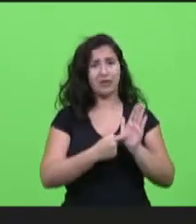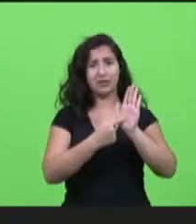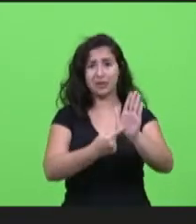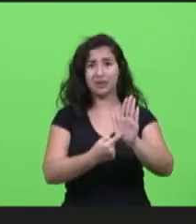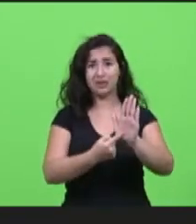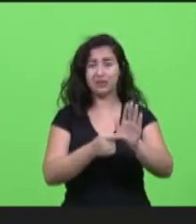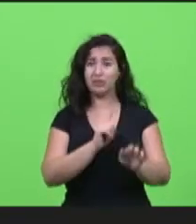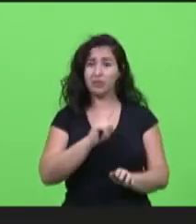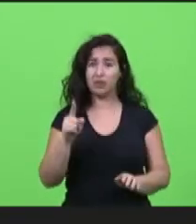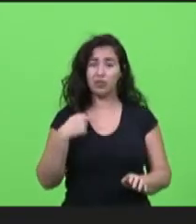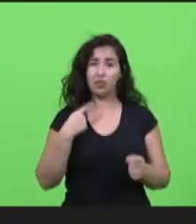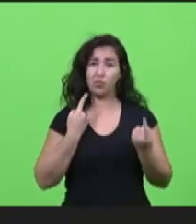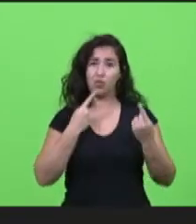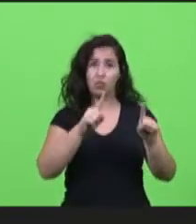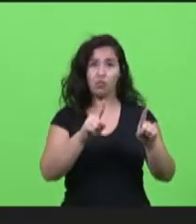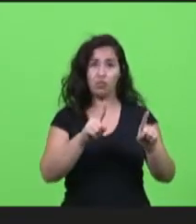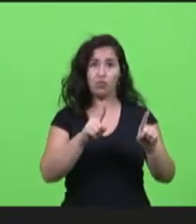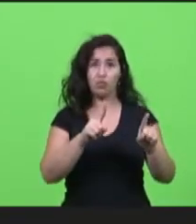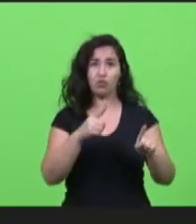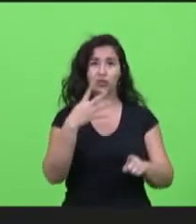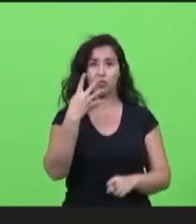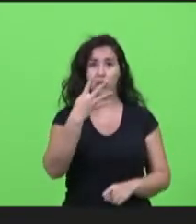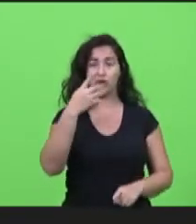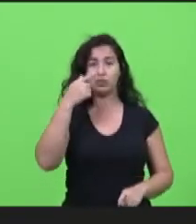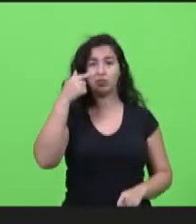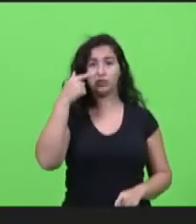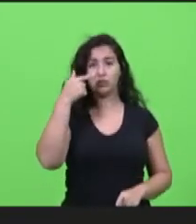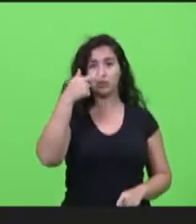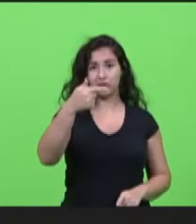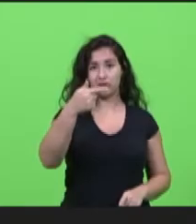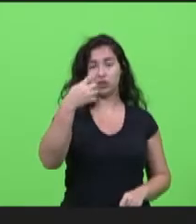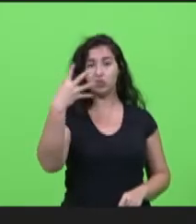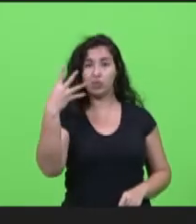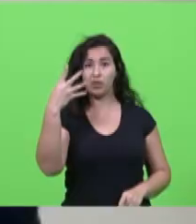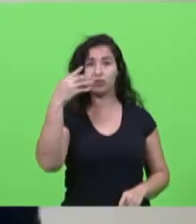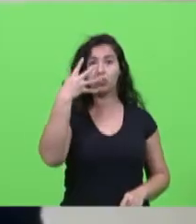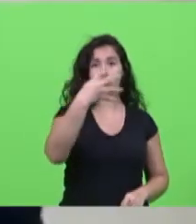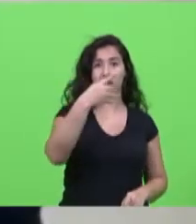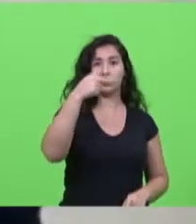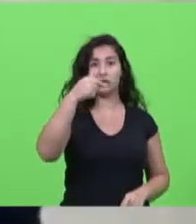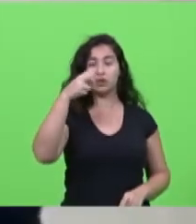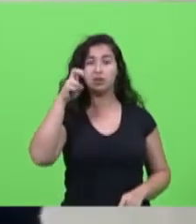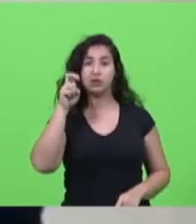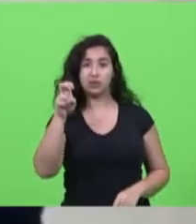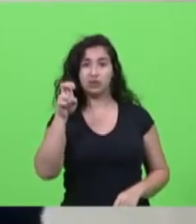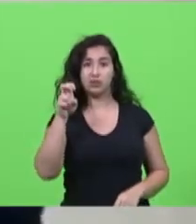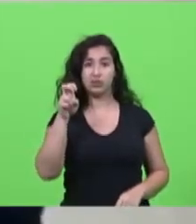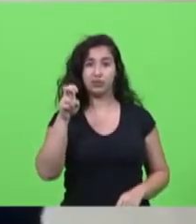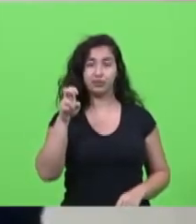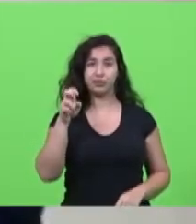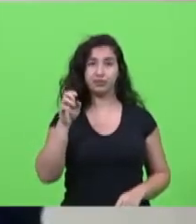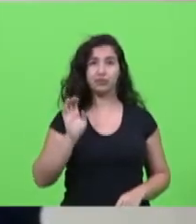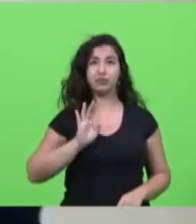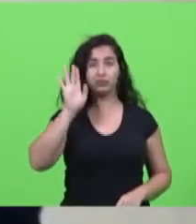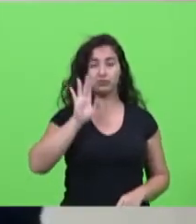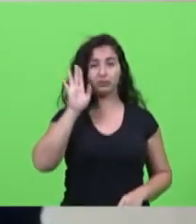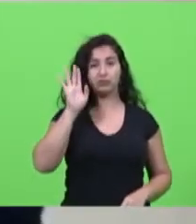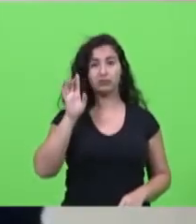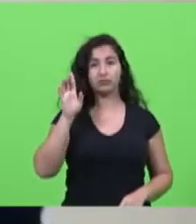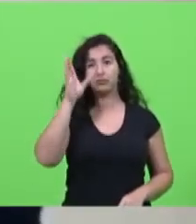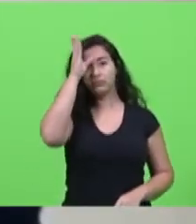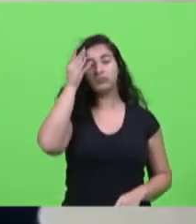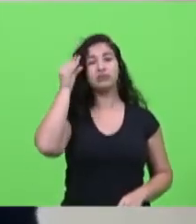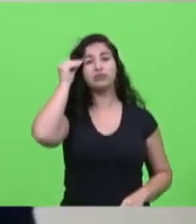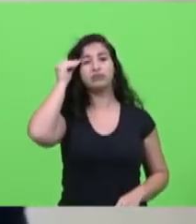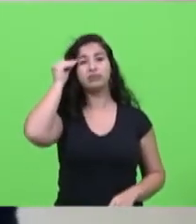eu sou contrário ao 474 e ao 475. Manifestação da deputada Luciane